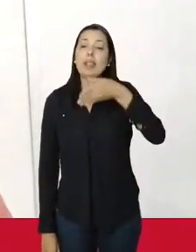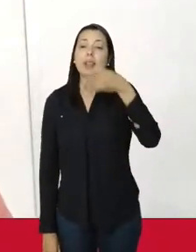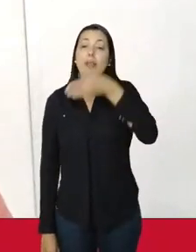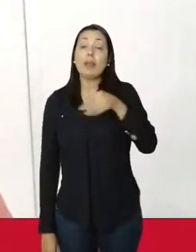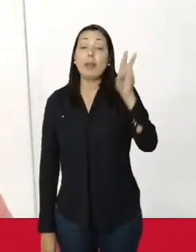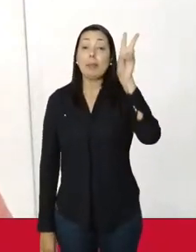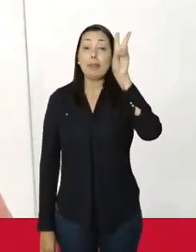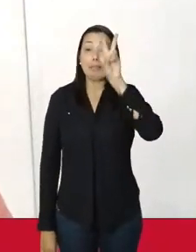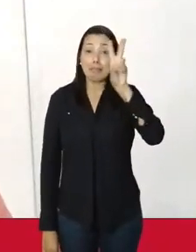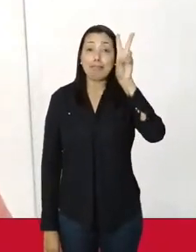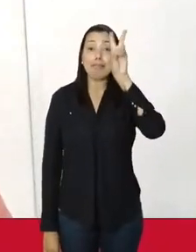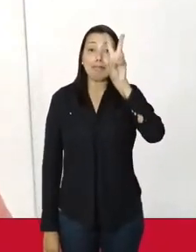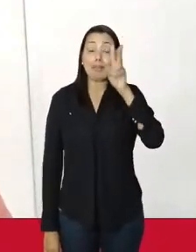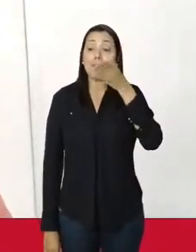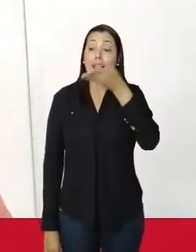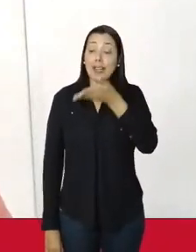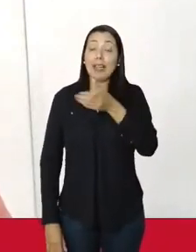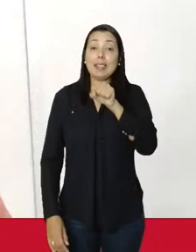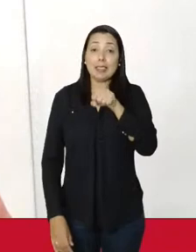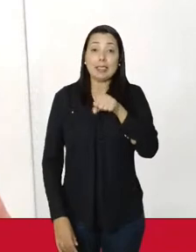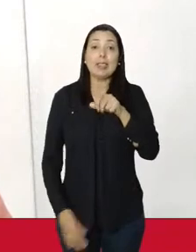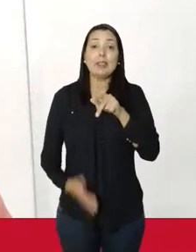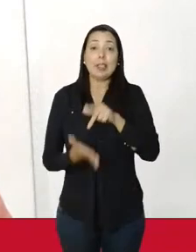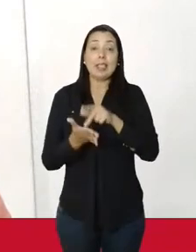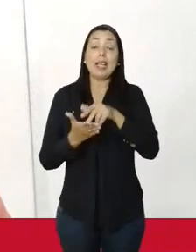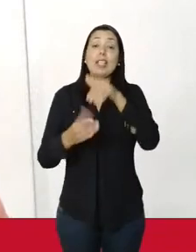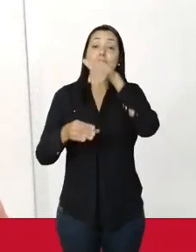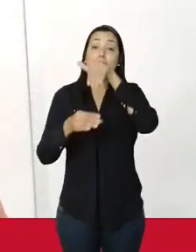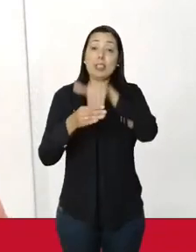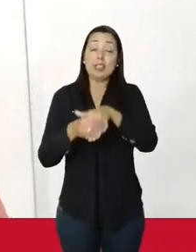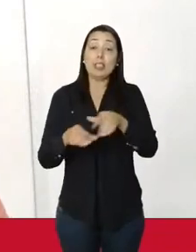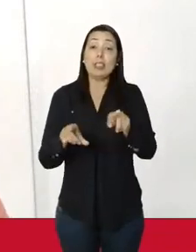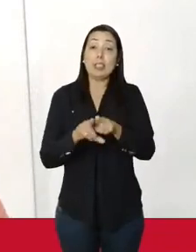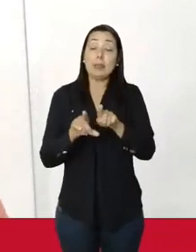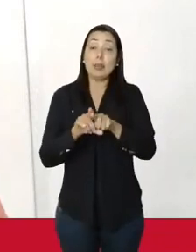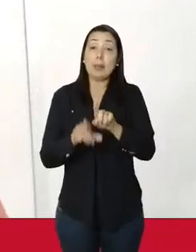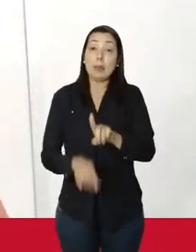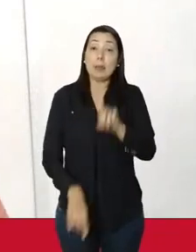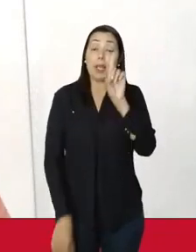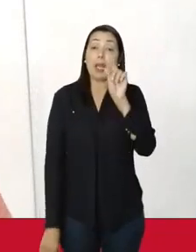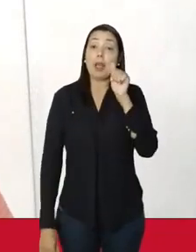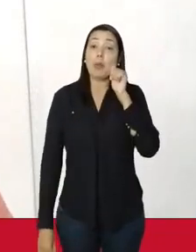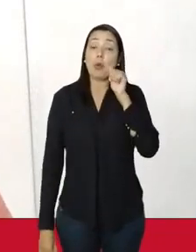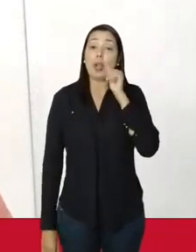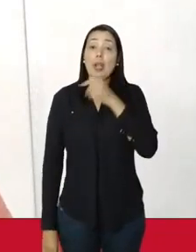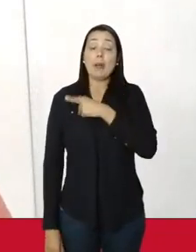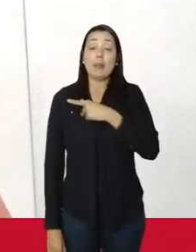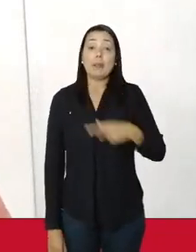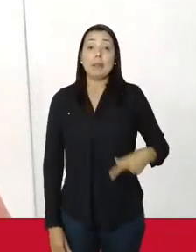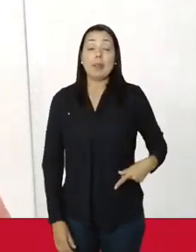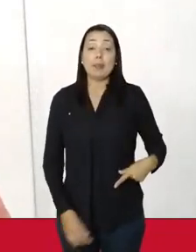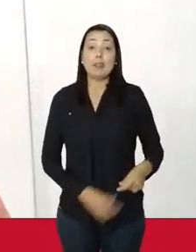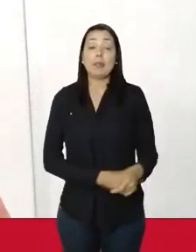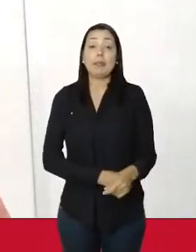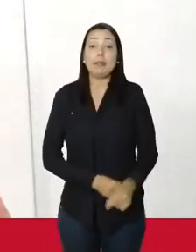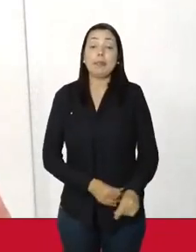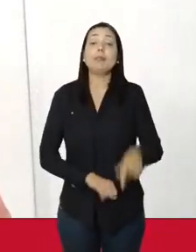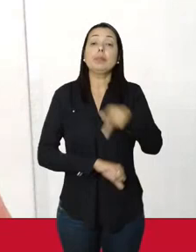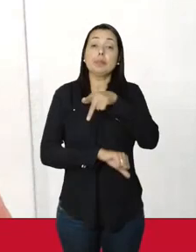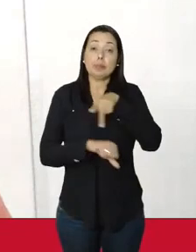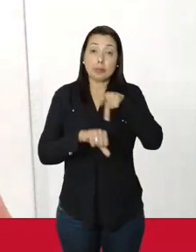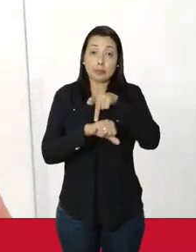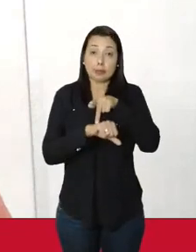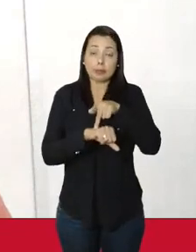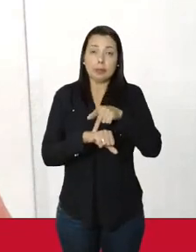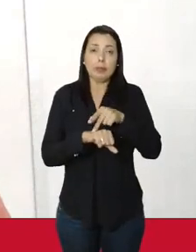história. Naquele momento, a gente elegia também a primeira mulher presidenta desse país.